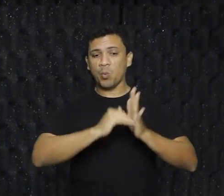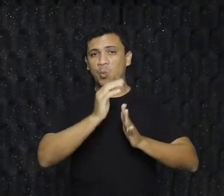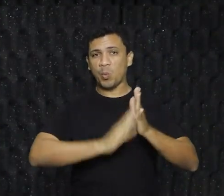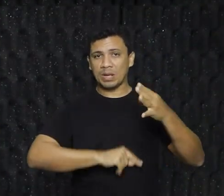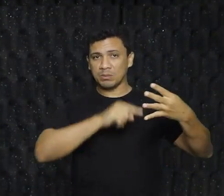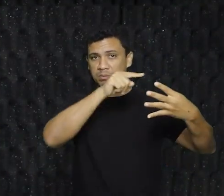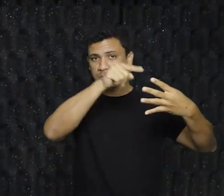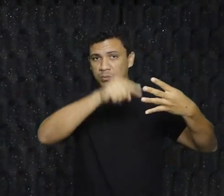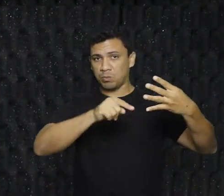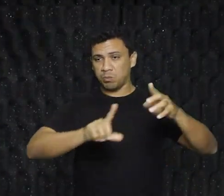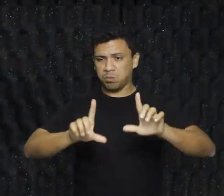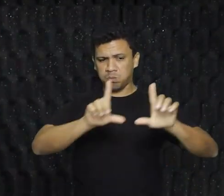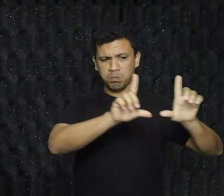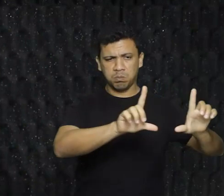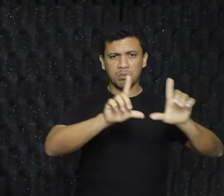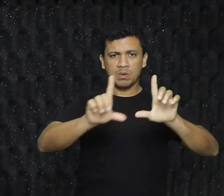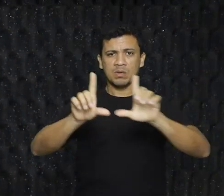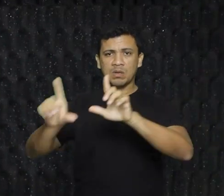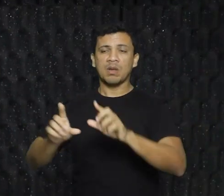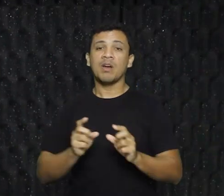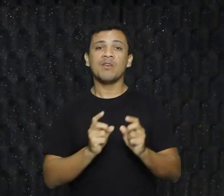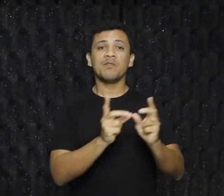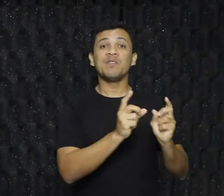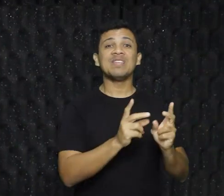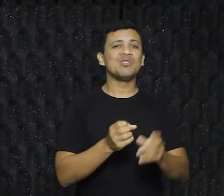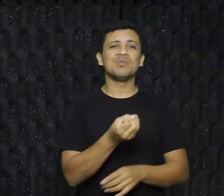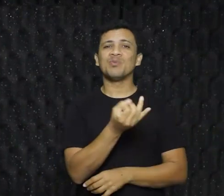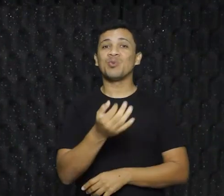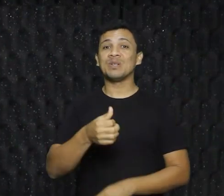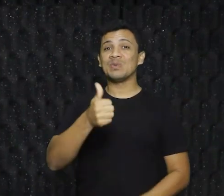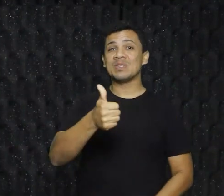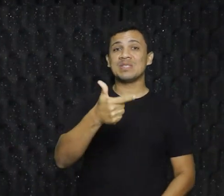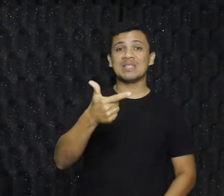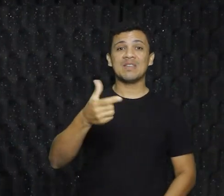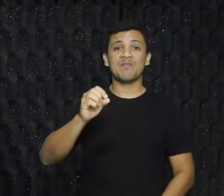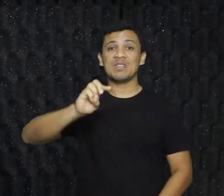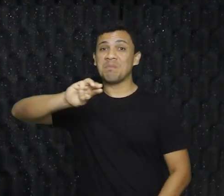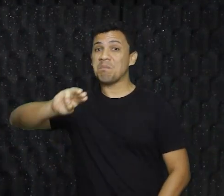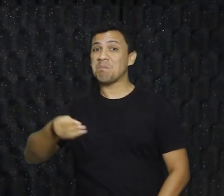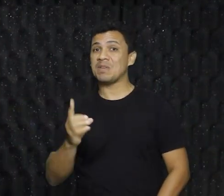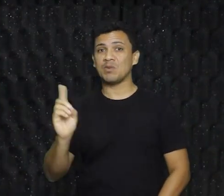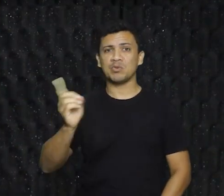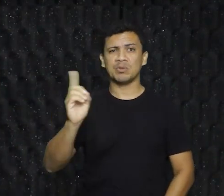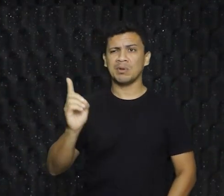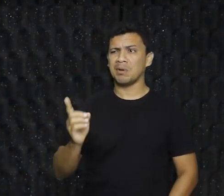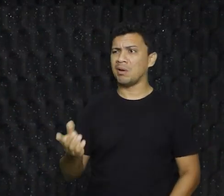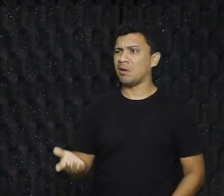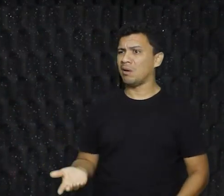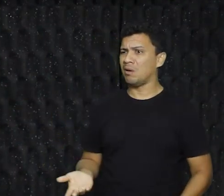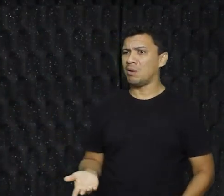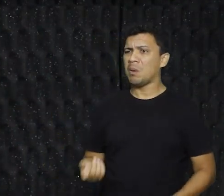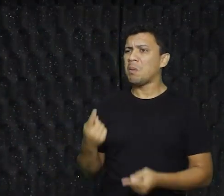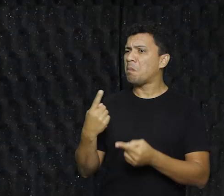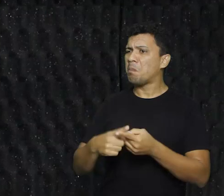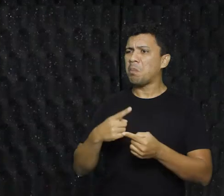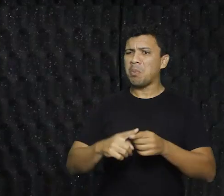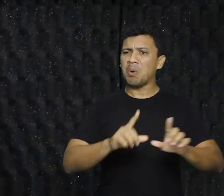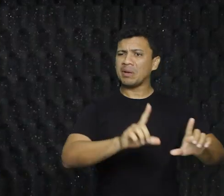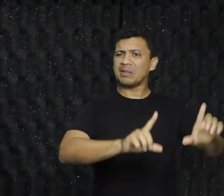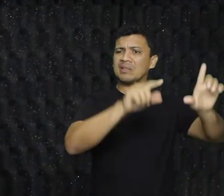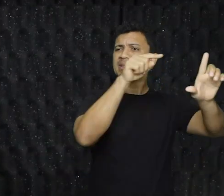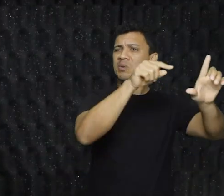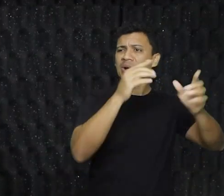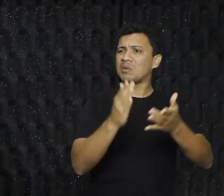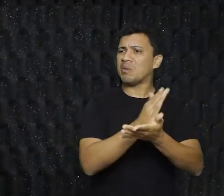um único, né? E um desses quadros foi vendido por 120 milhões de dólares. Mas, professor, por que esse quadro, para algumas pessoas, é tão